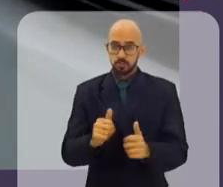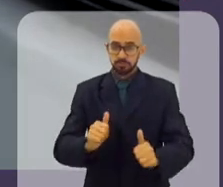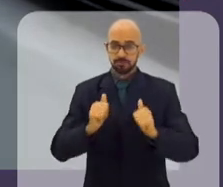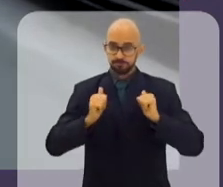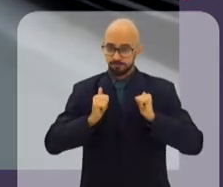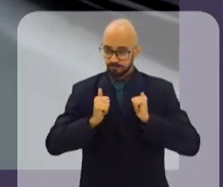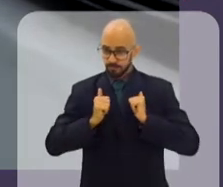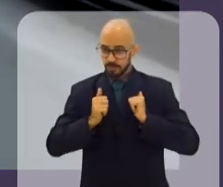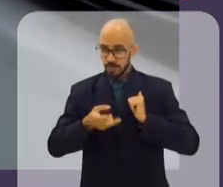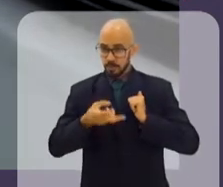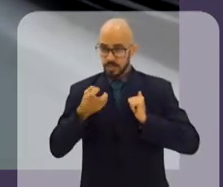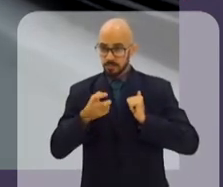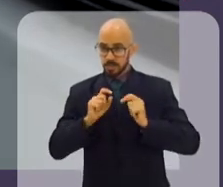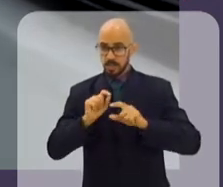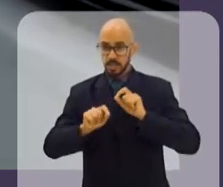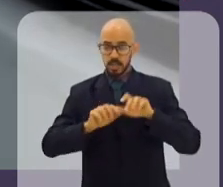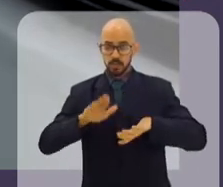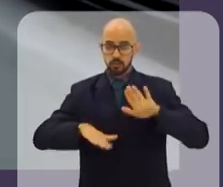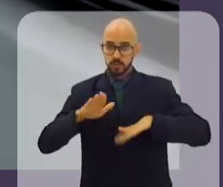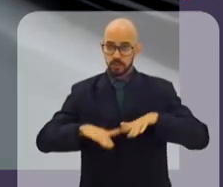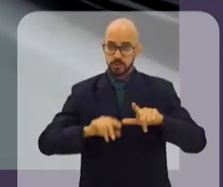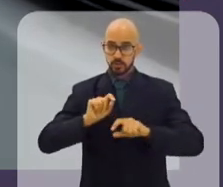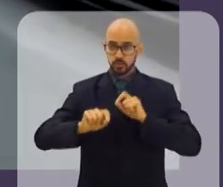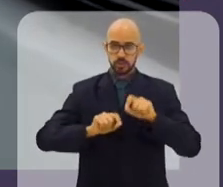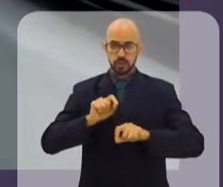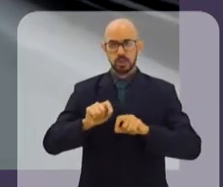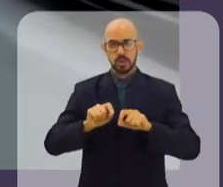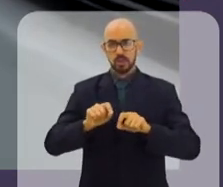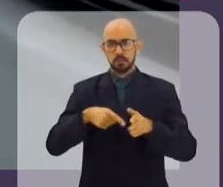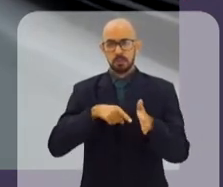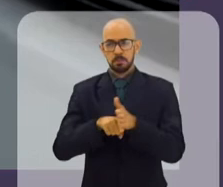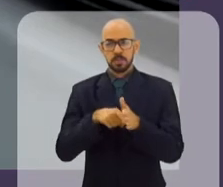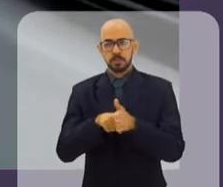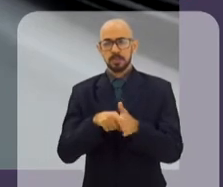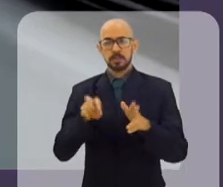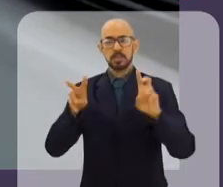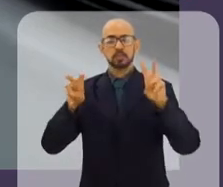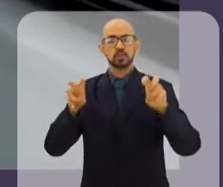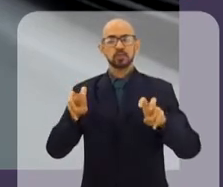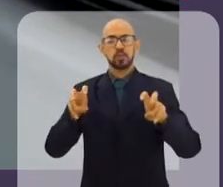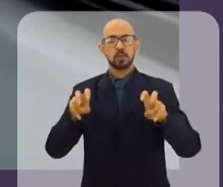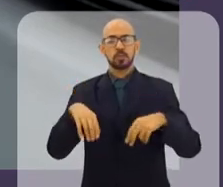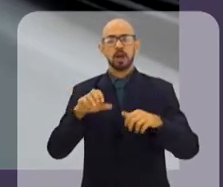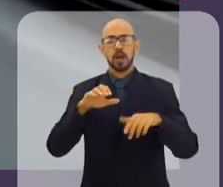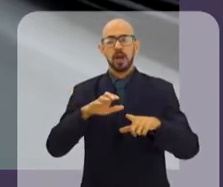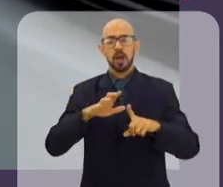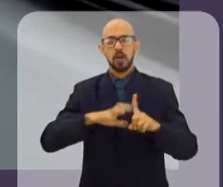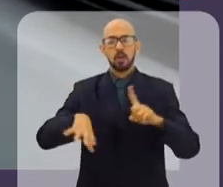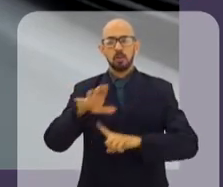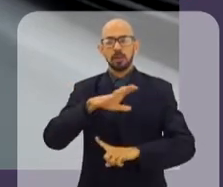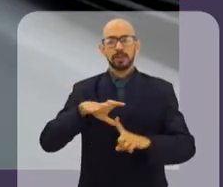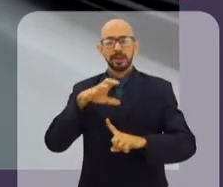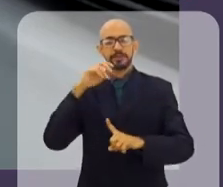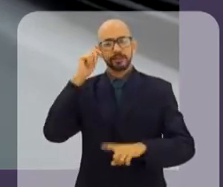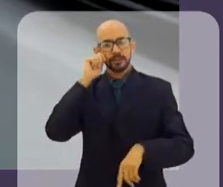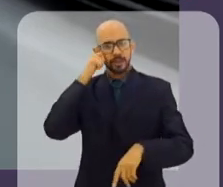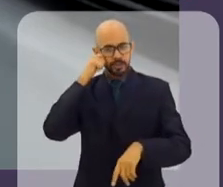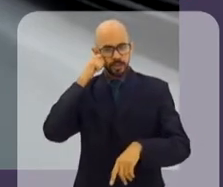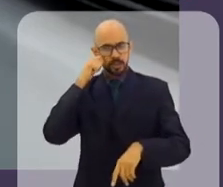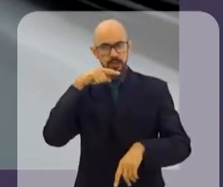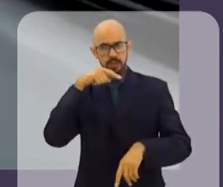né? E eu via muitas vezes acontecendo a pesquisa sobre a comunidade negra